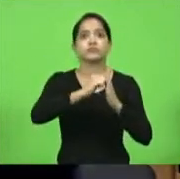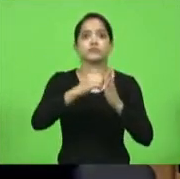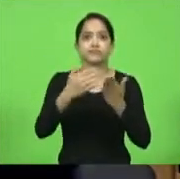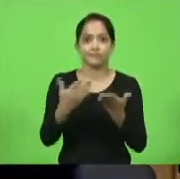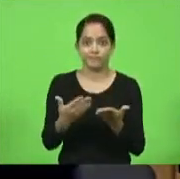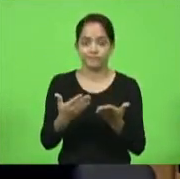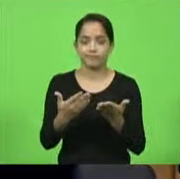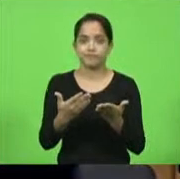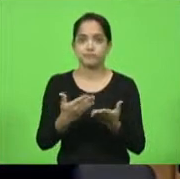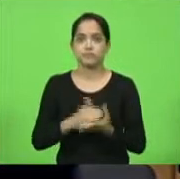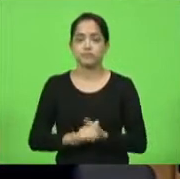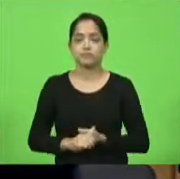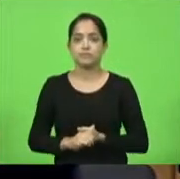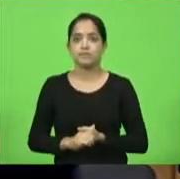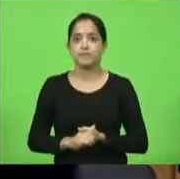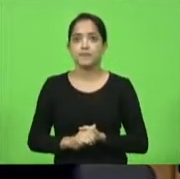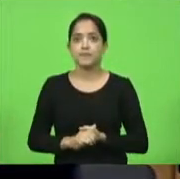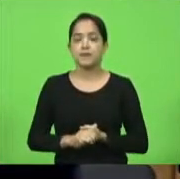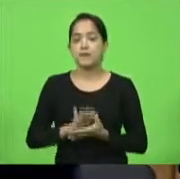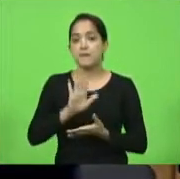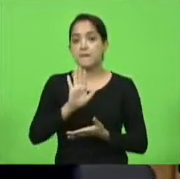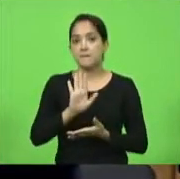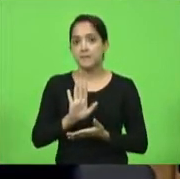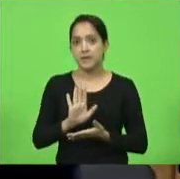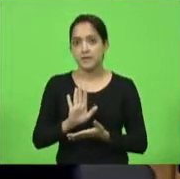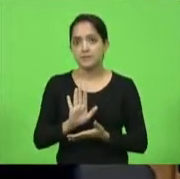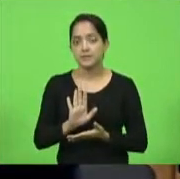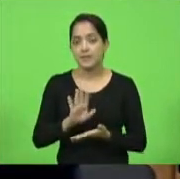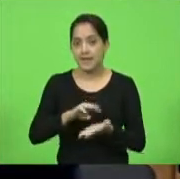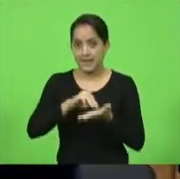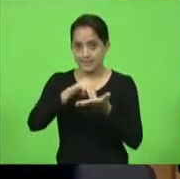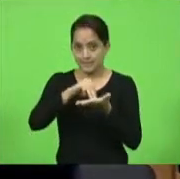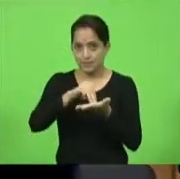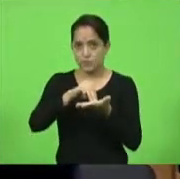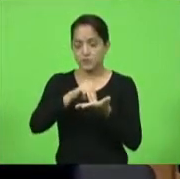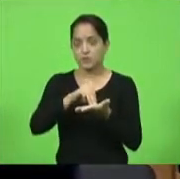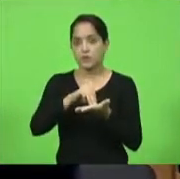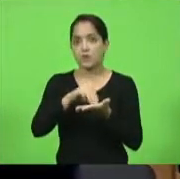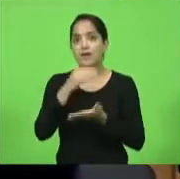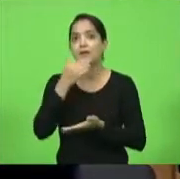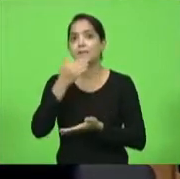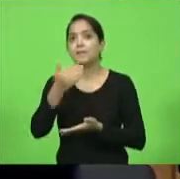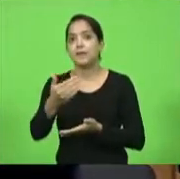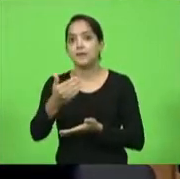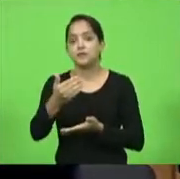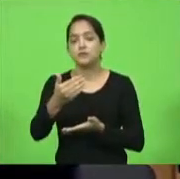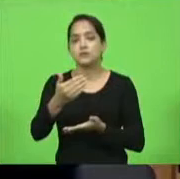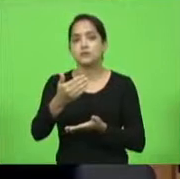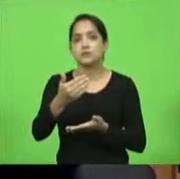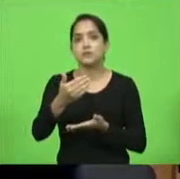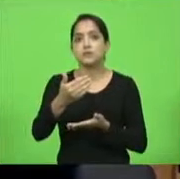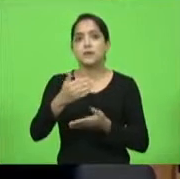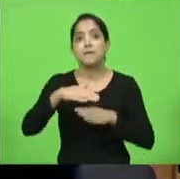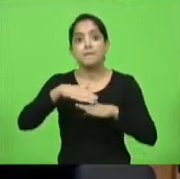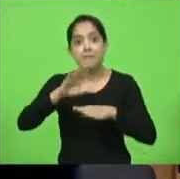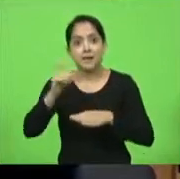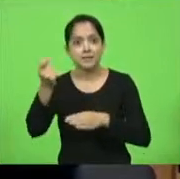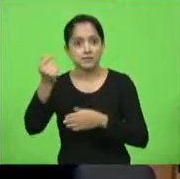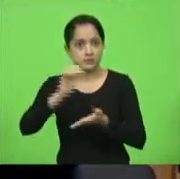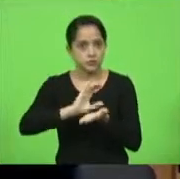grande vulto. Mas o que esta moção apela é para que nós possamos colocar mais